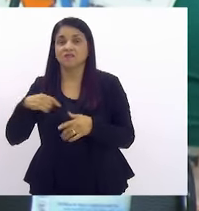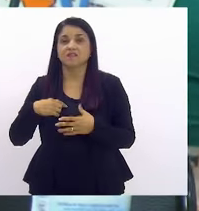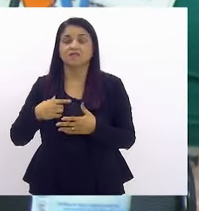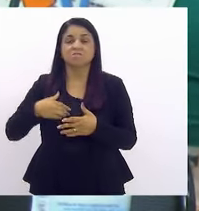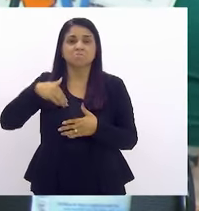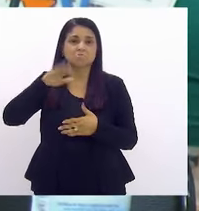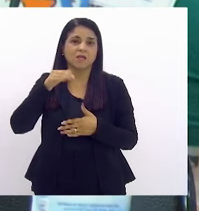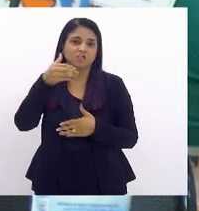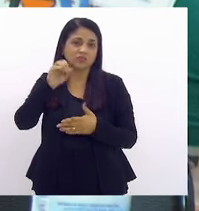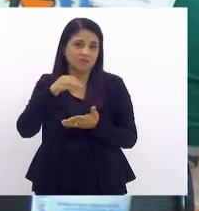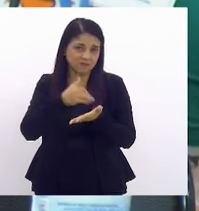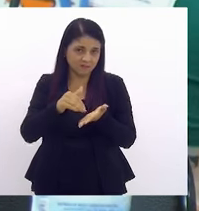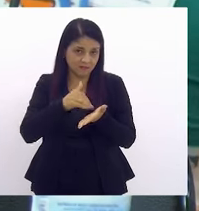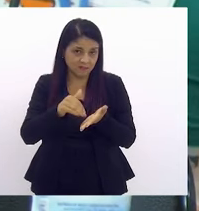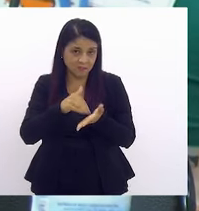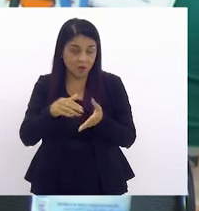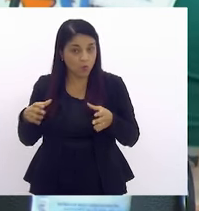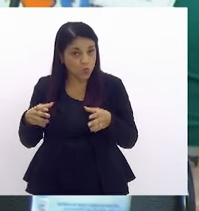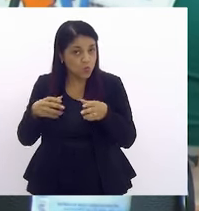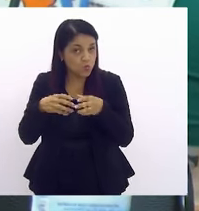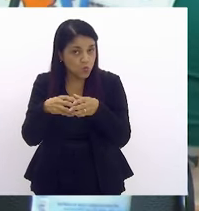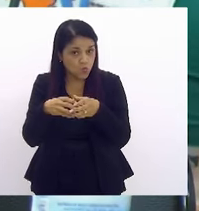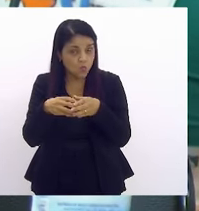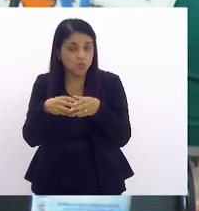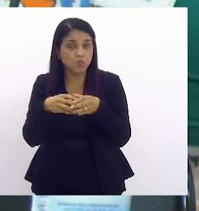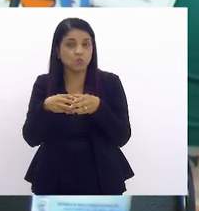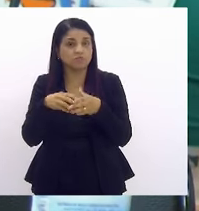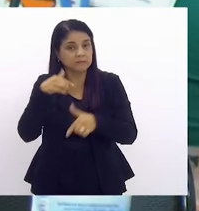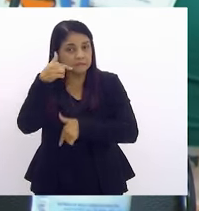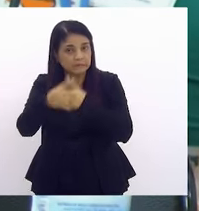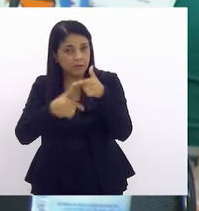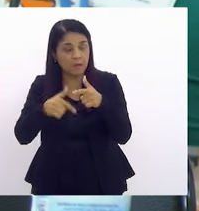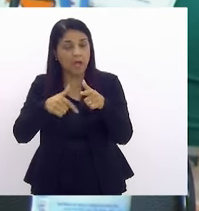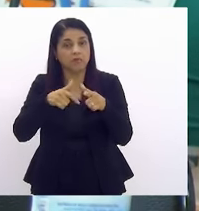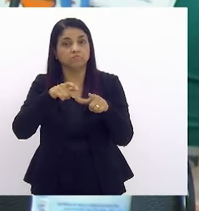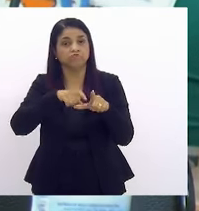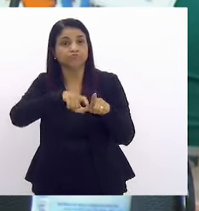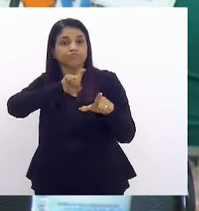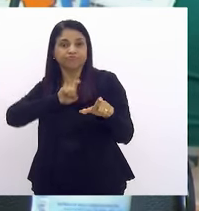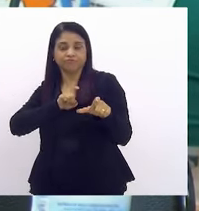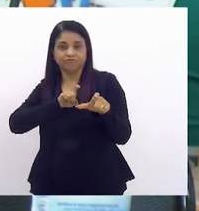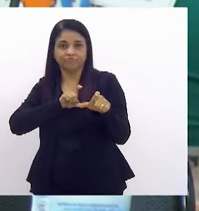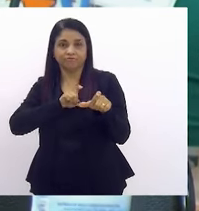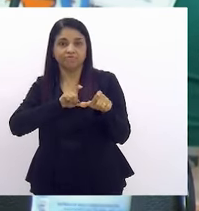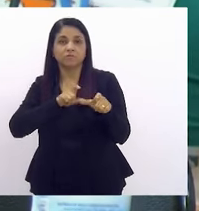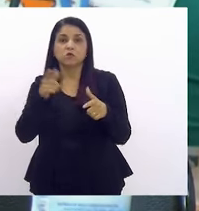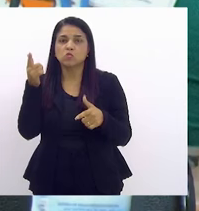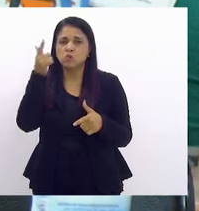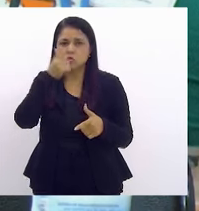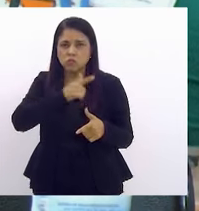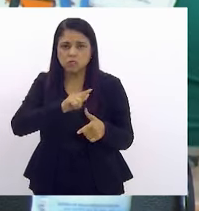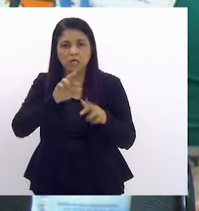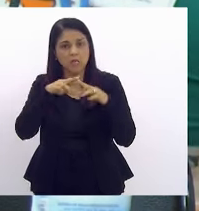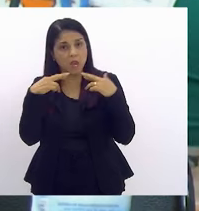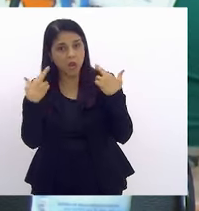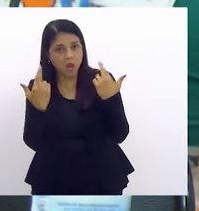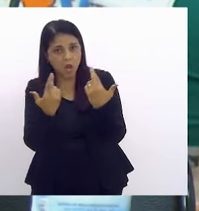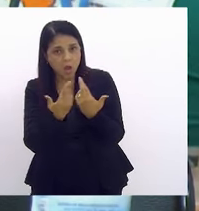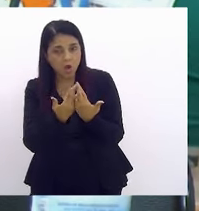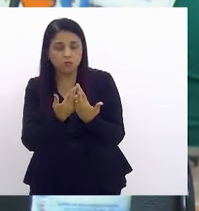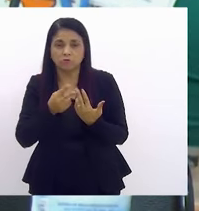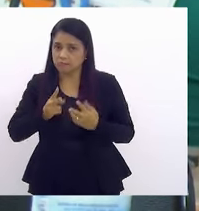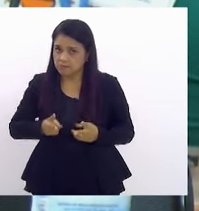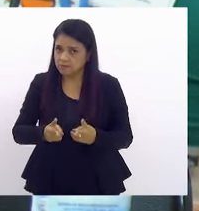a somar. Só que esse grupo é um grupo que trabalha de forma independente e a gente consegue, através de reuniões frequentes,